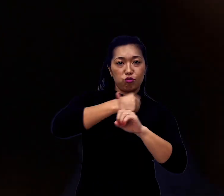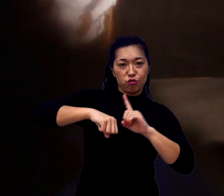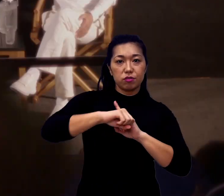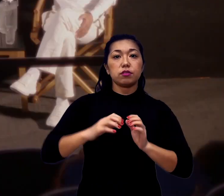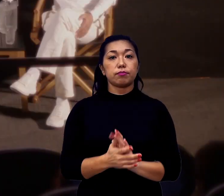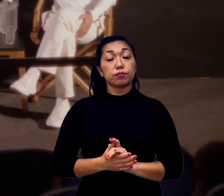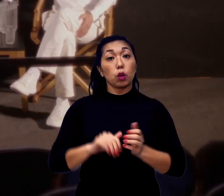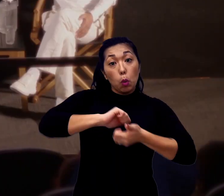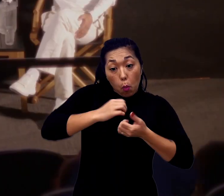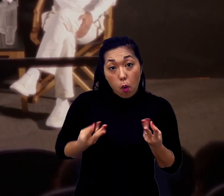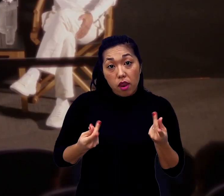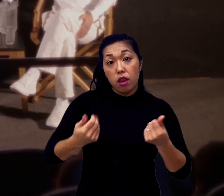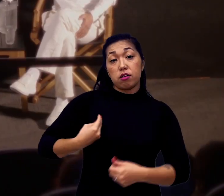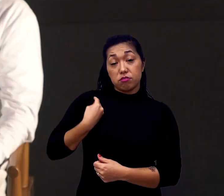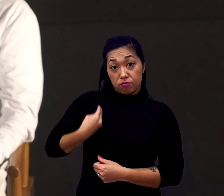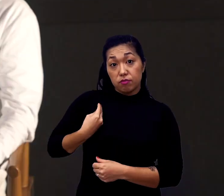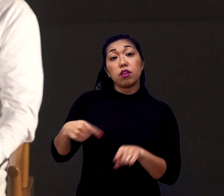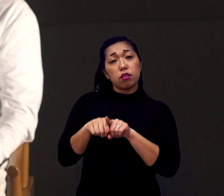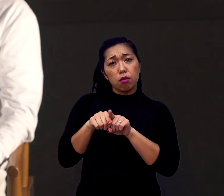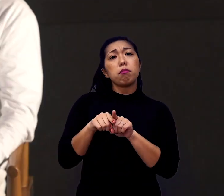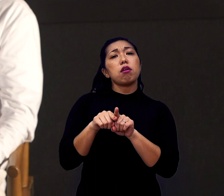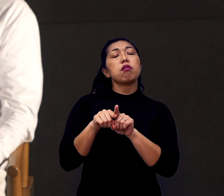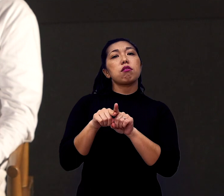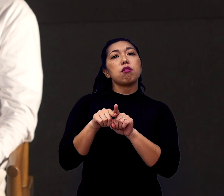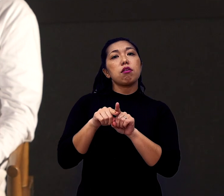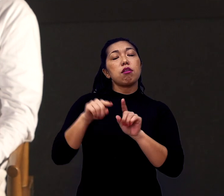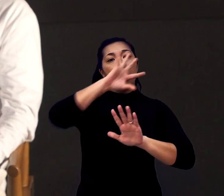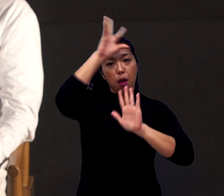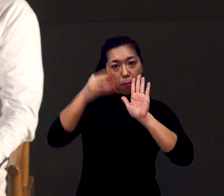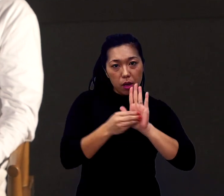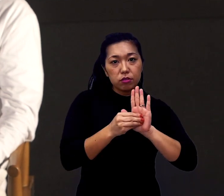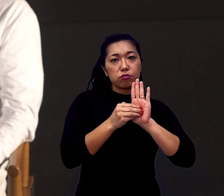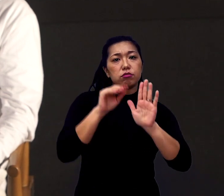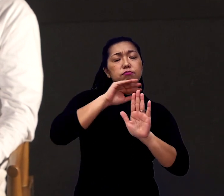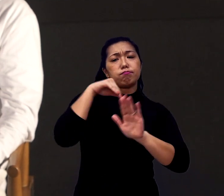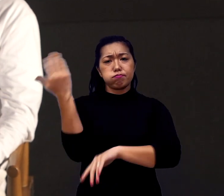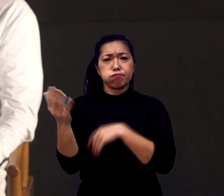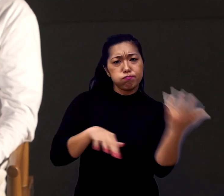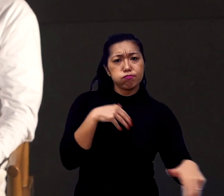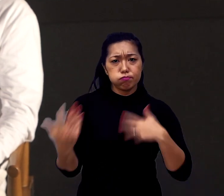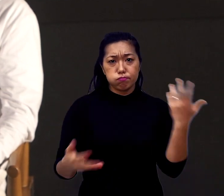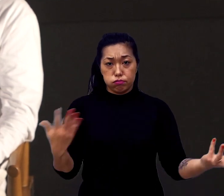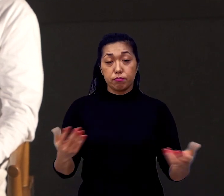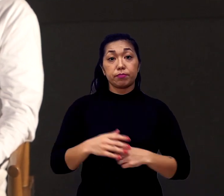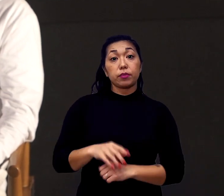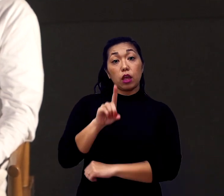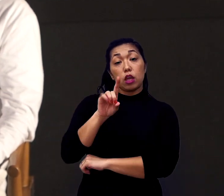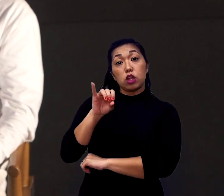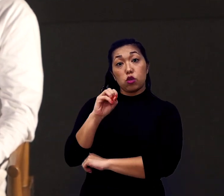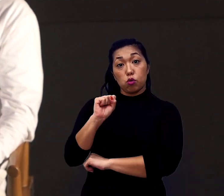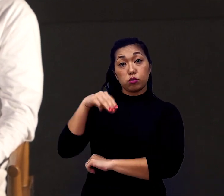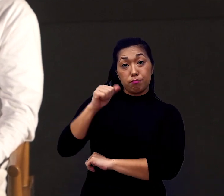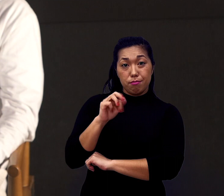vida, adaptação e saúde urbana na Amazônia e Nordeste do Brasil, 2022 até 2024. E Diosmar também recebeu